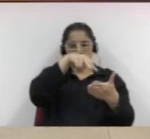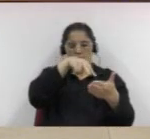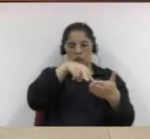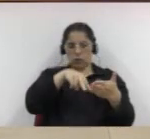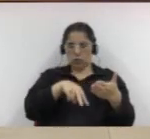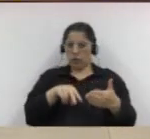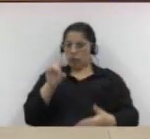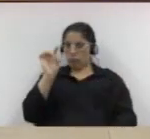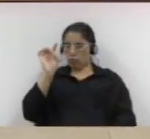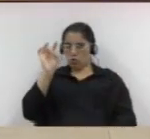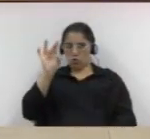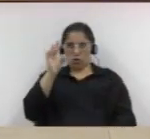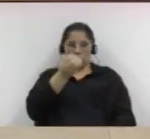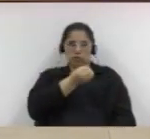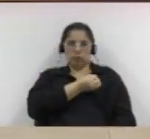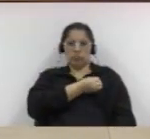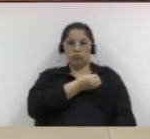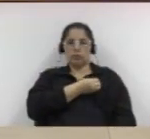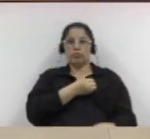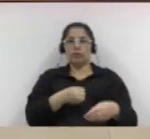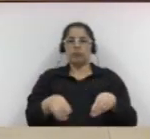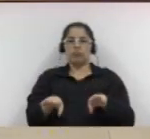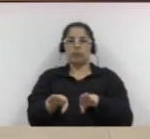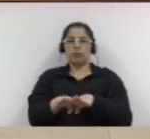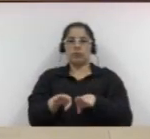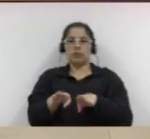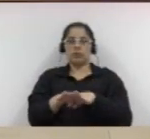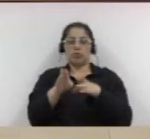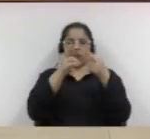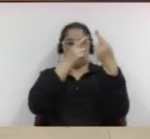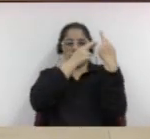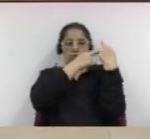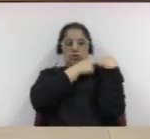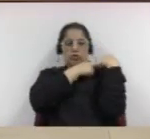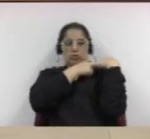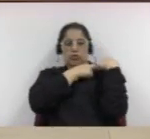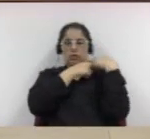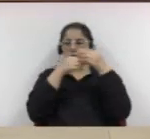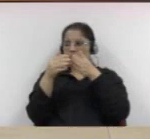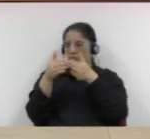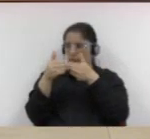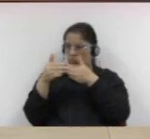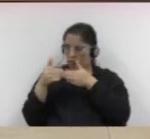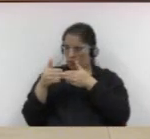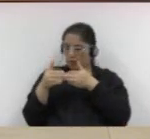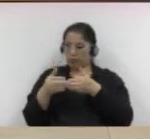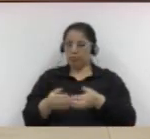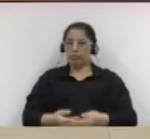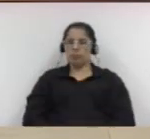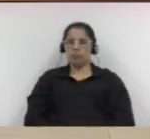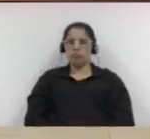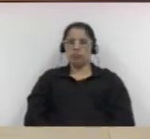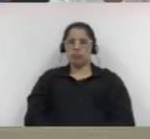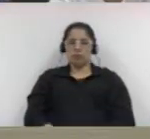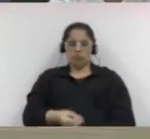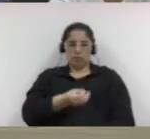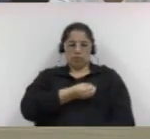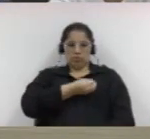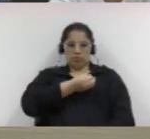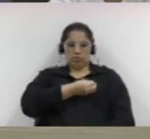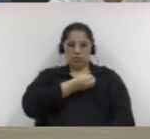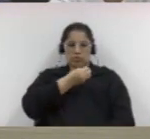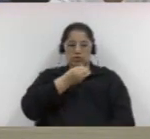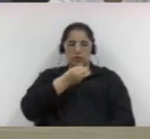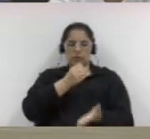apenas do número e do autor do requerimento. Questão de ordem, excelência. Uma questão de ordem do vereador